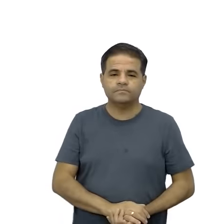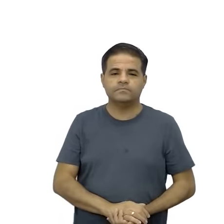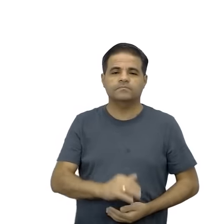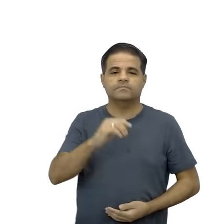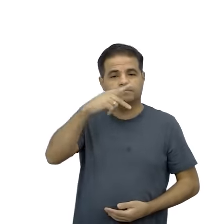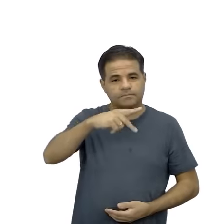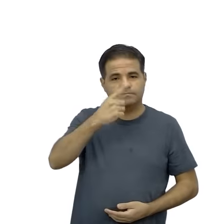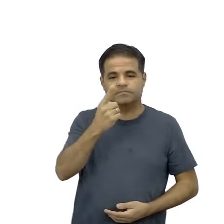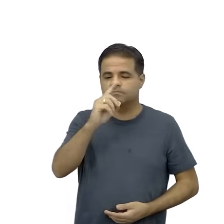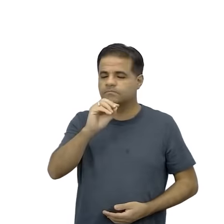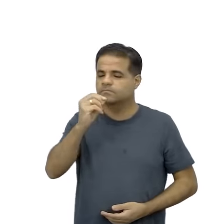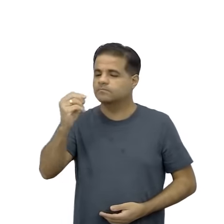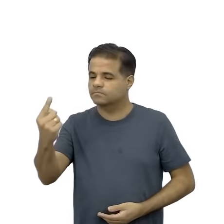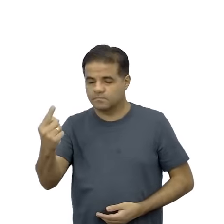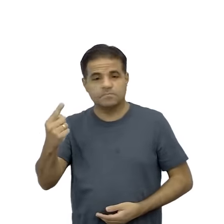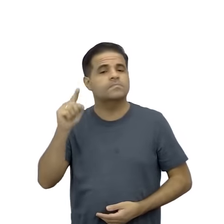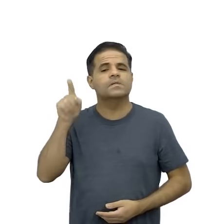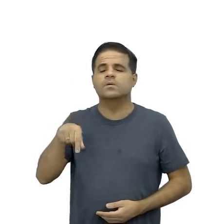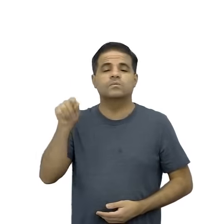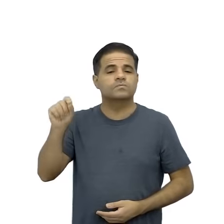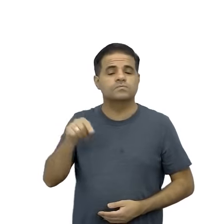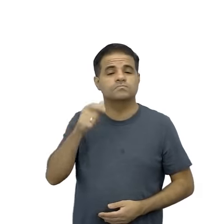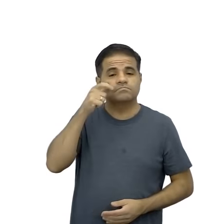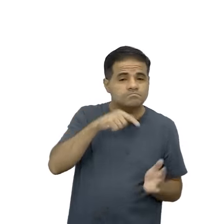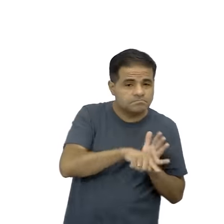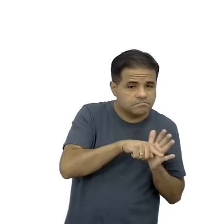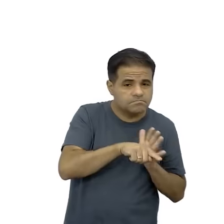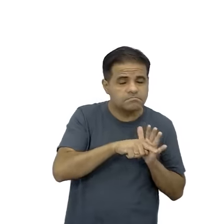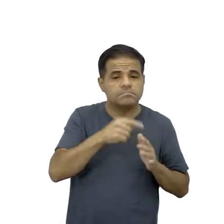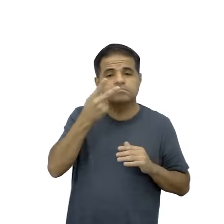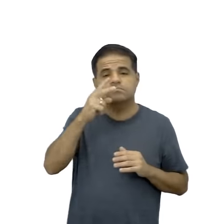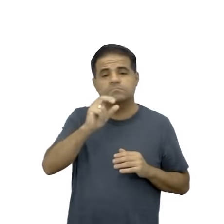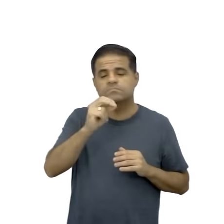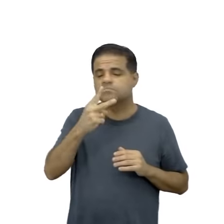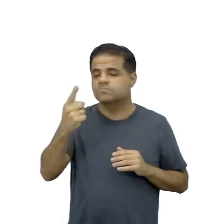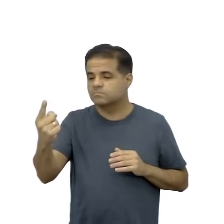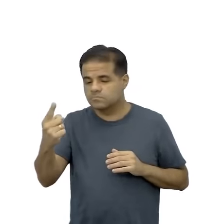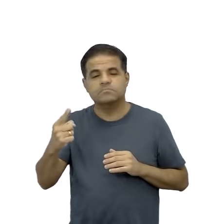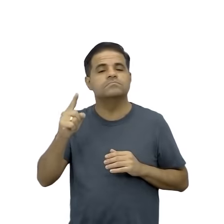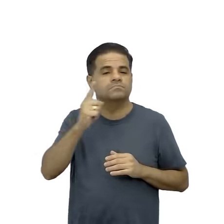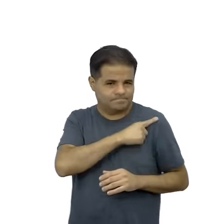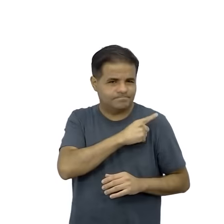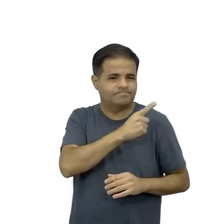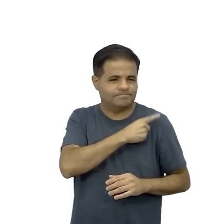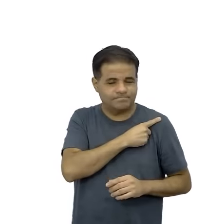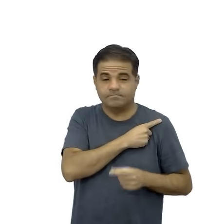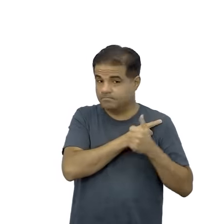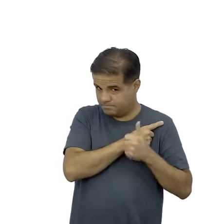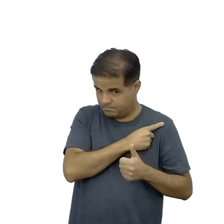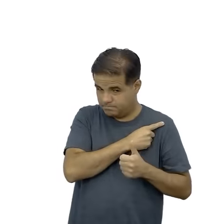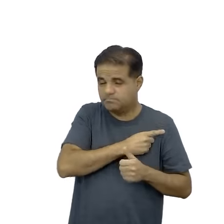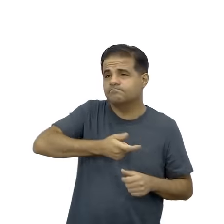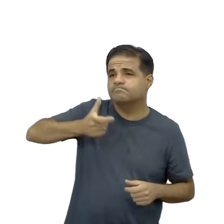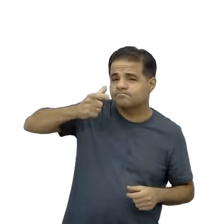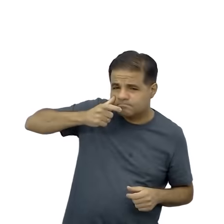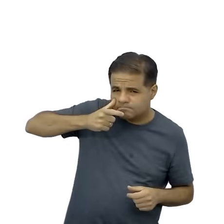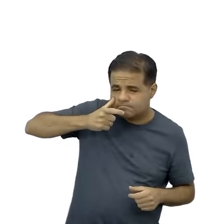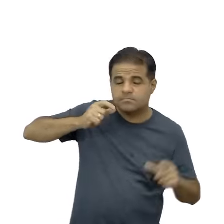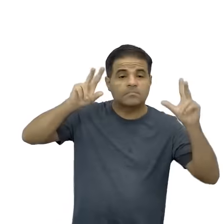P1001, que é 1001, ela é diagnóstica 2021 e é, então, da primeira série, tá bom? Observei